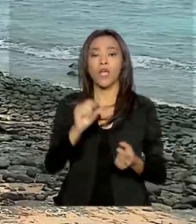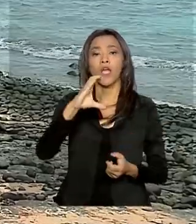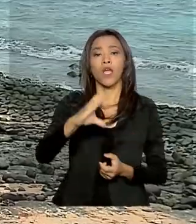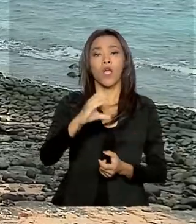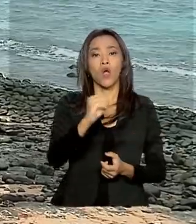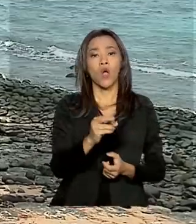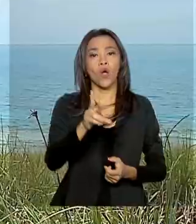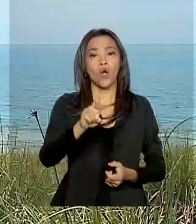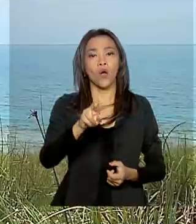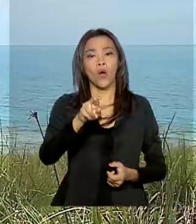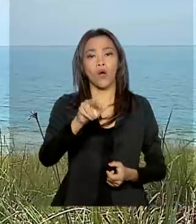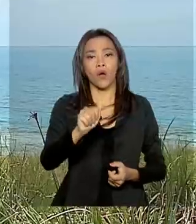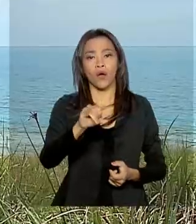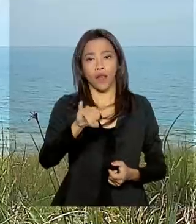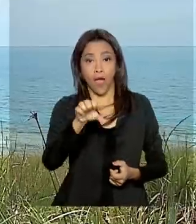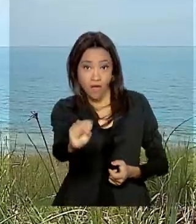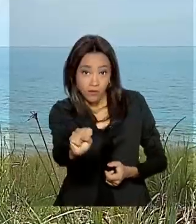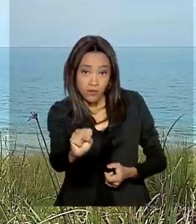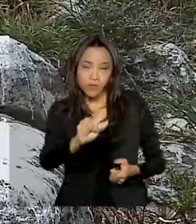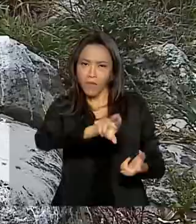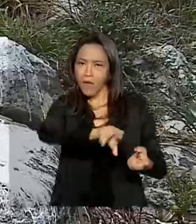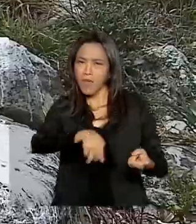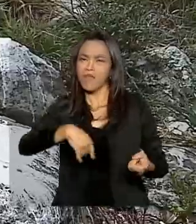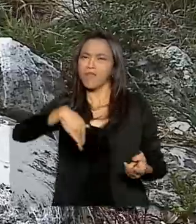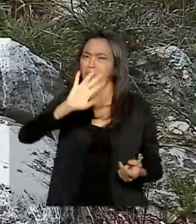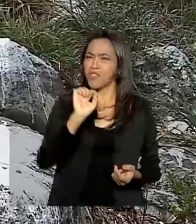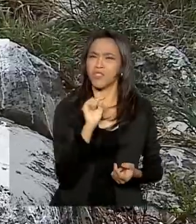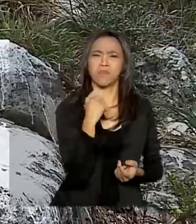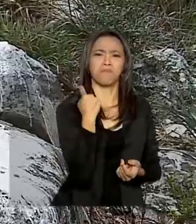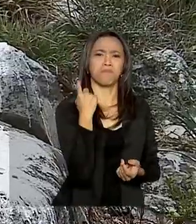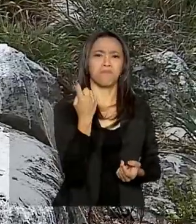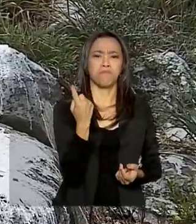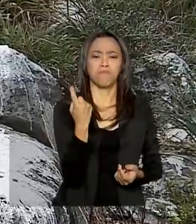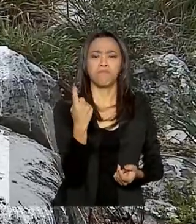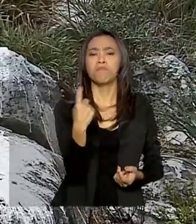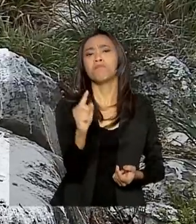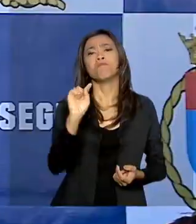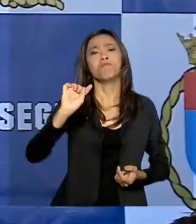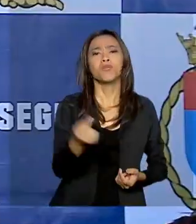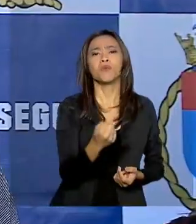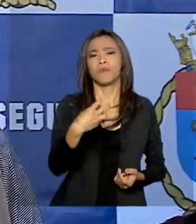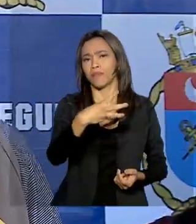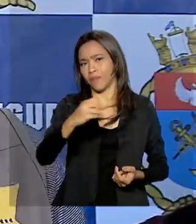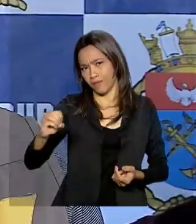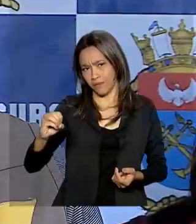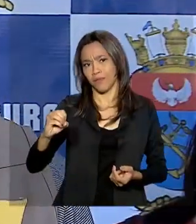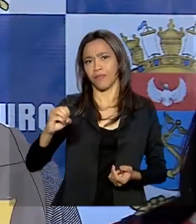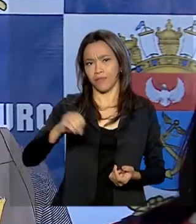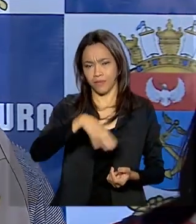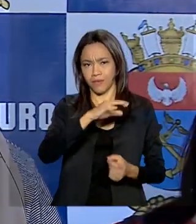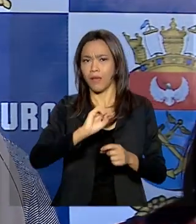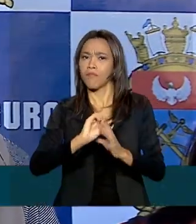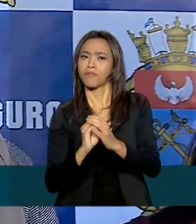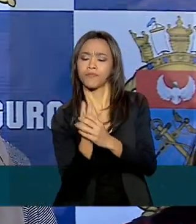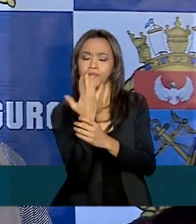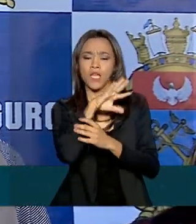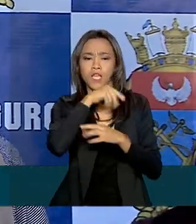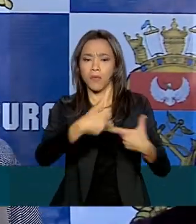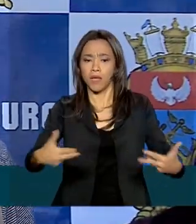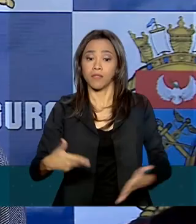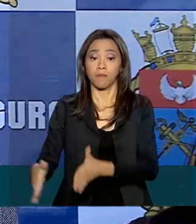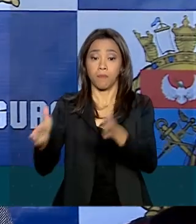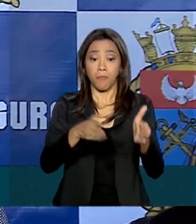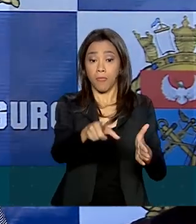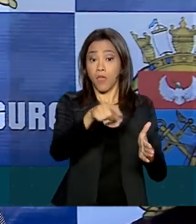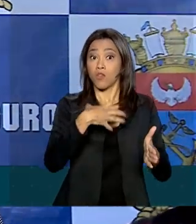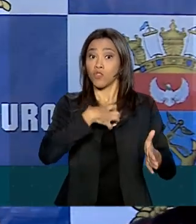do litoral brasileiro e cerca de 1.300 espécies de plantas e animais. Eu fico feliz que nós estamos combatendo isso junto.